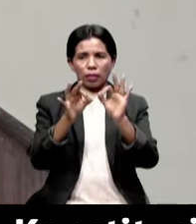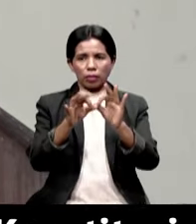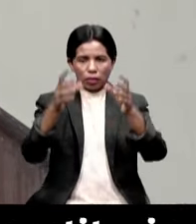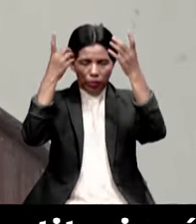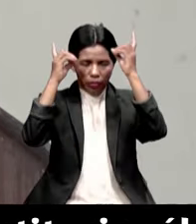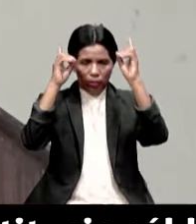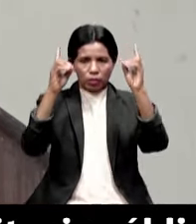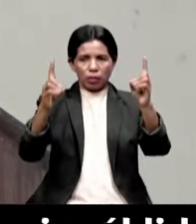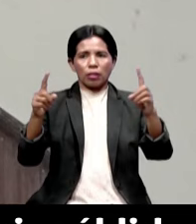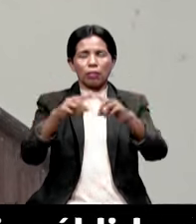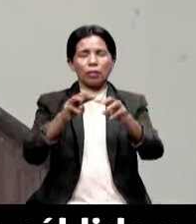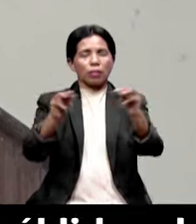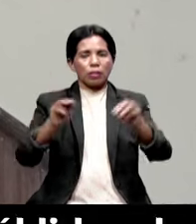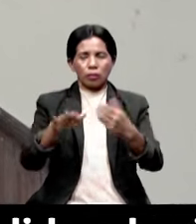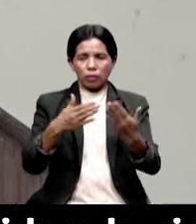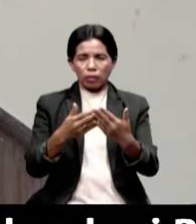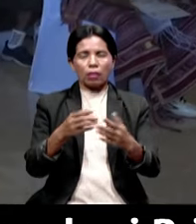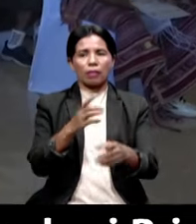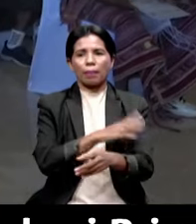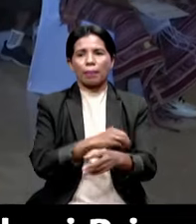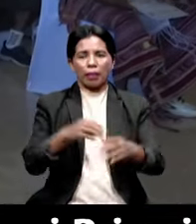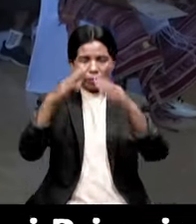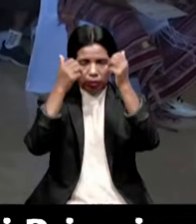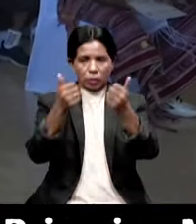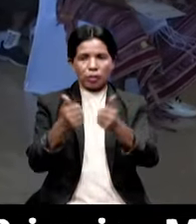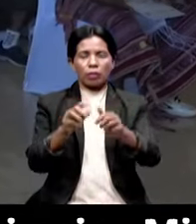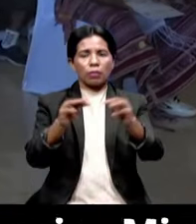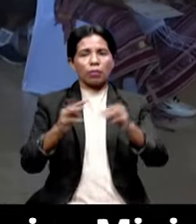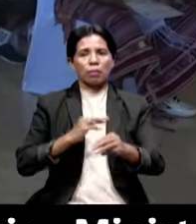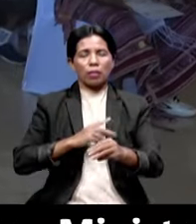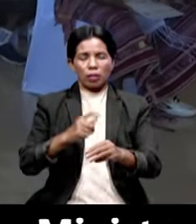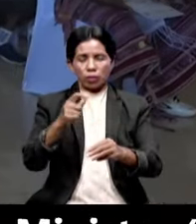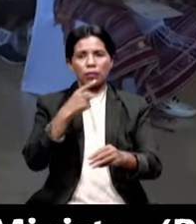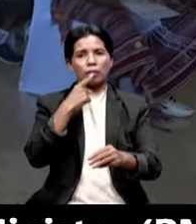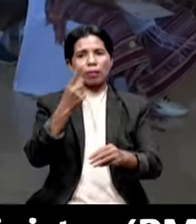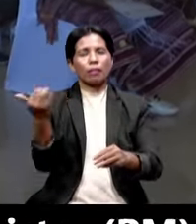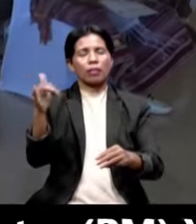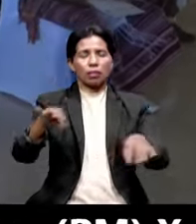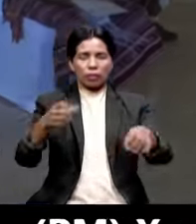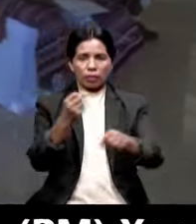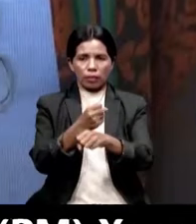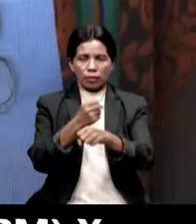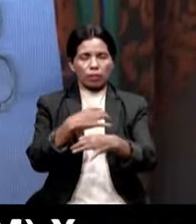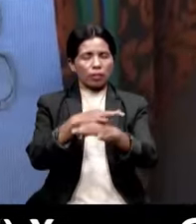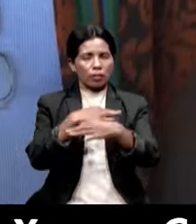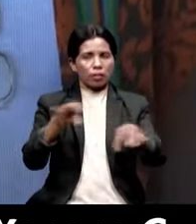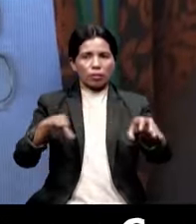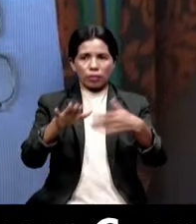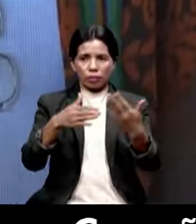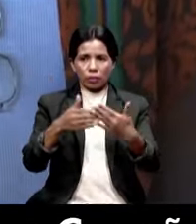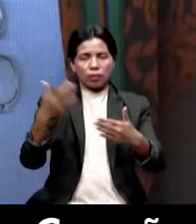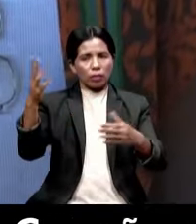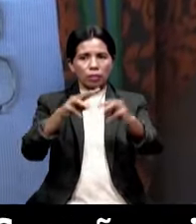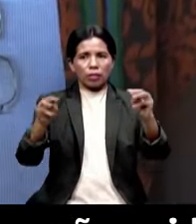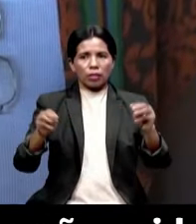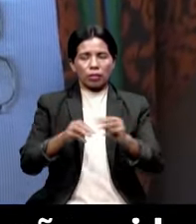para tudo o município de lá. Presidente Autoridade Município Manatutu Hateten, dadaung ne sire esforsu hela atu hadiah servisu hotu ia municipio,